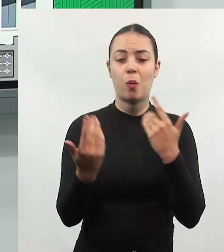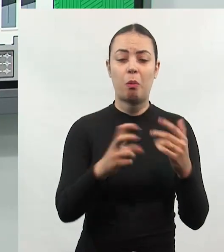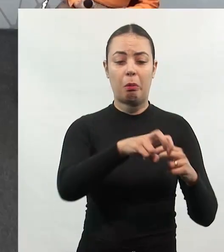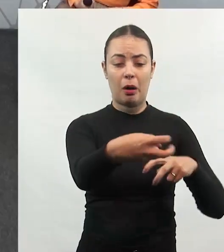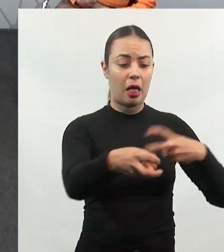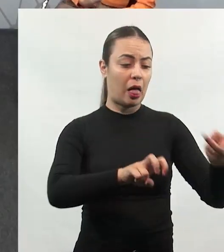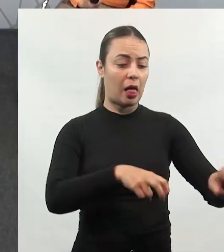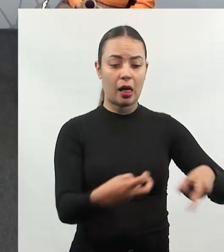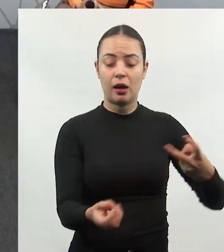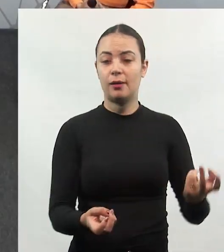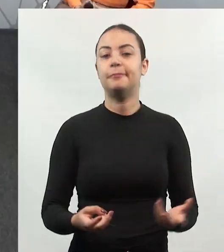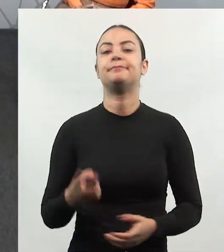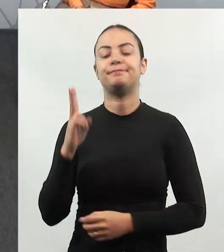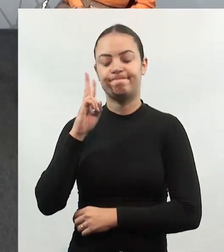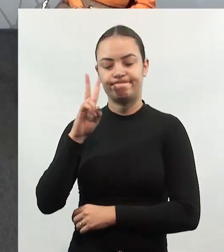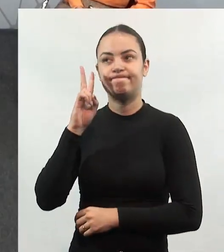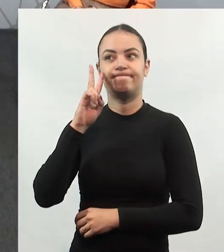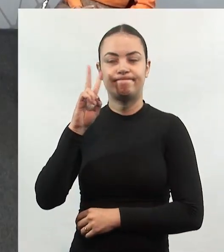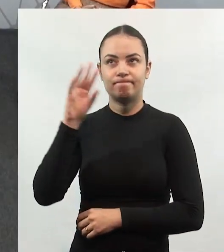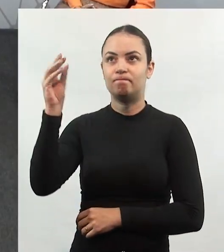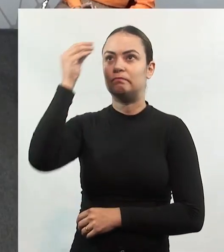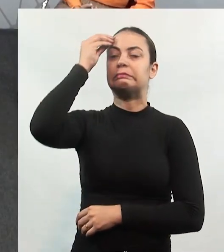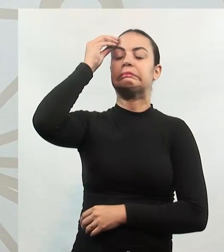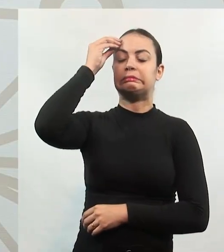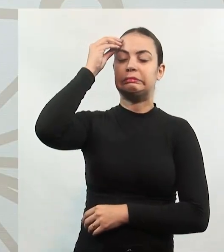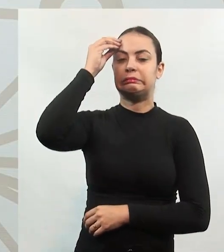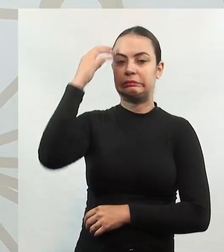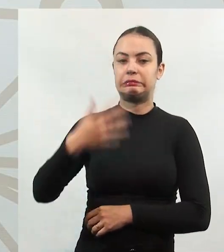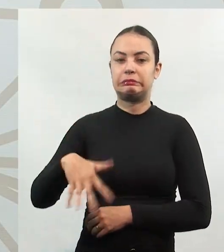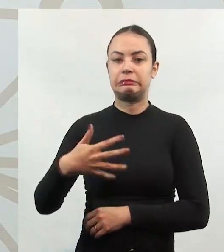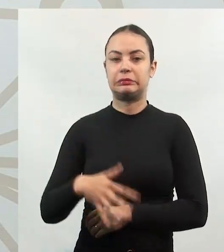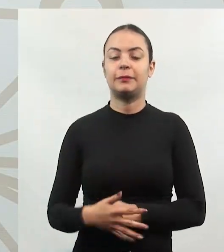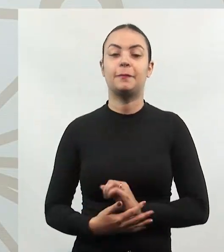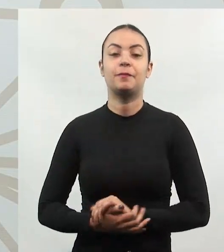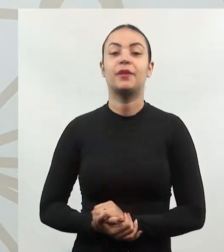né? Isso, Normando, né, que sempre chamava a gente de péssimo.